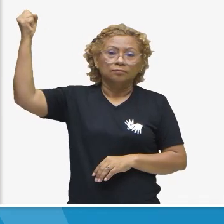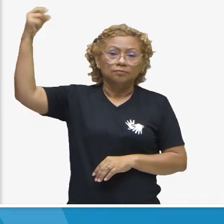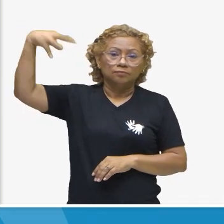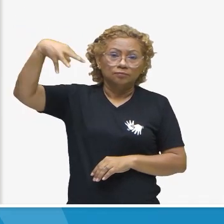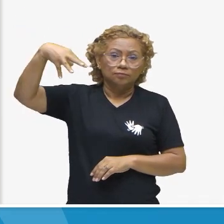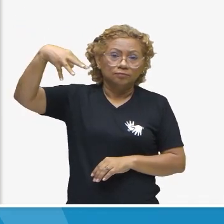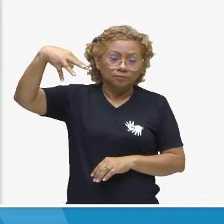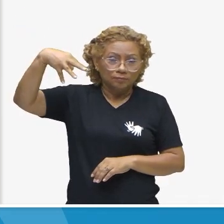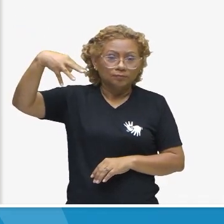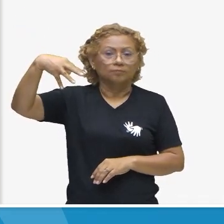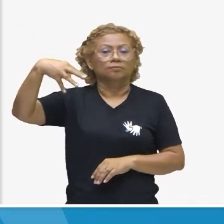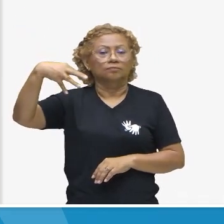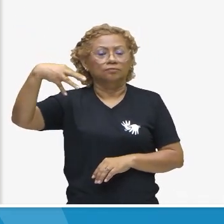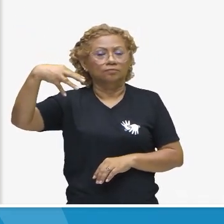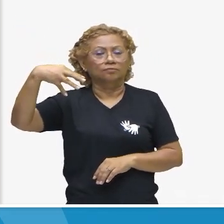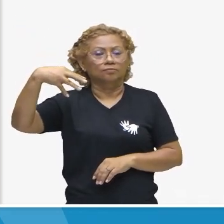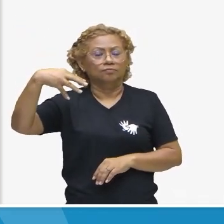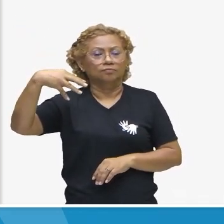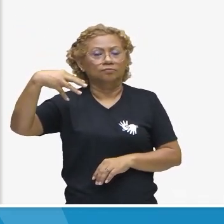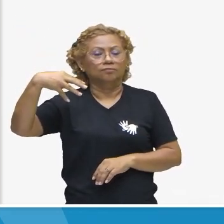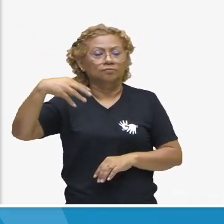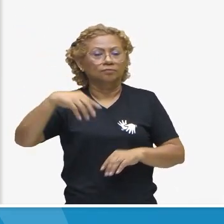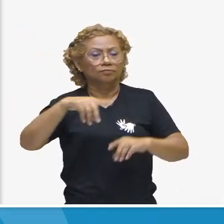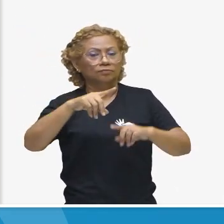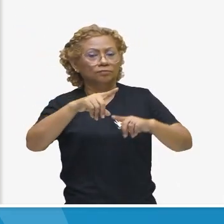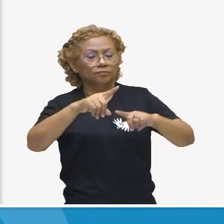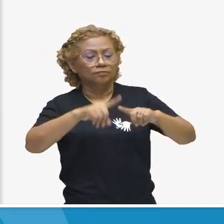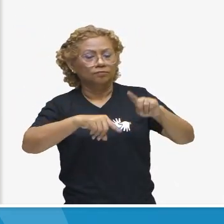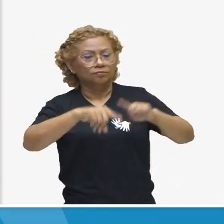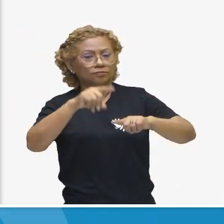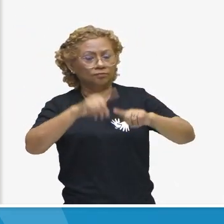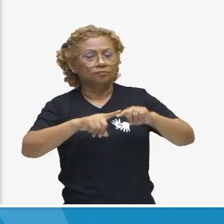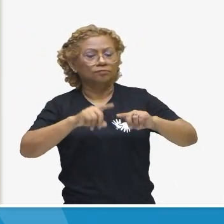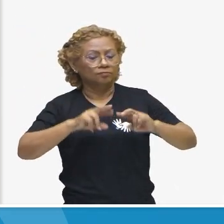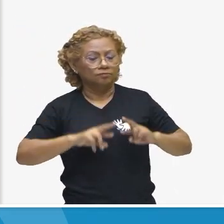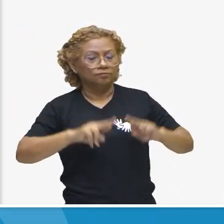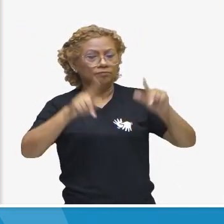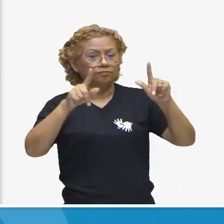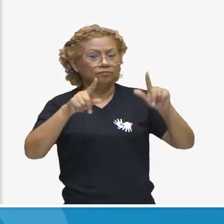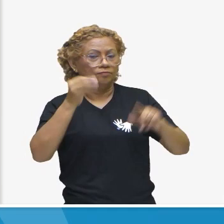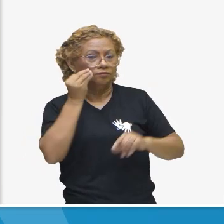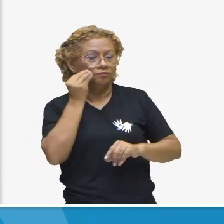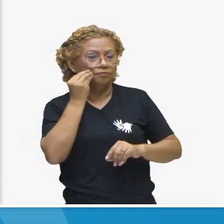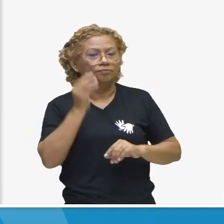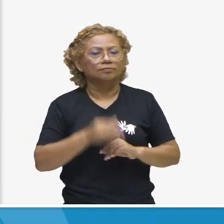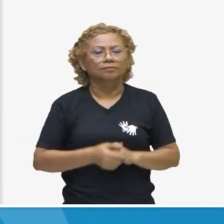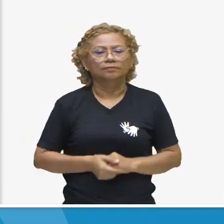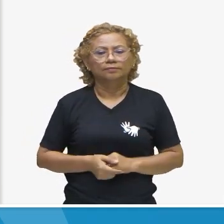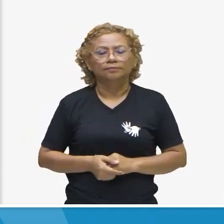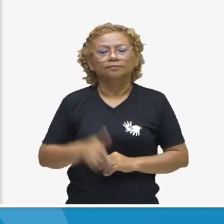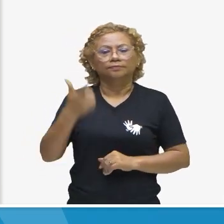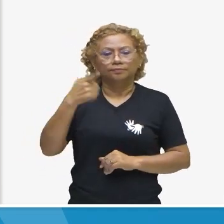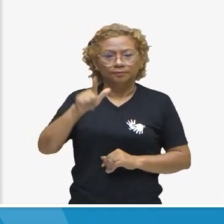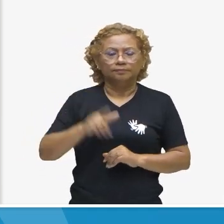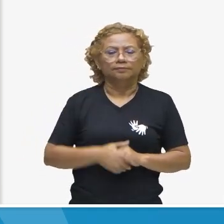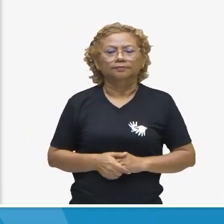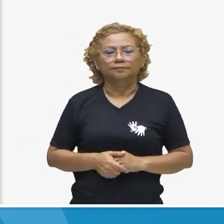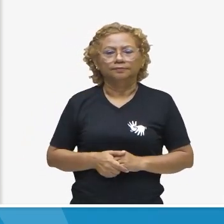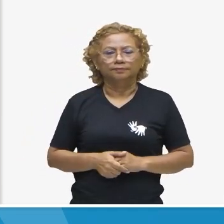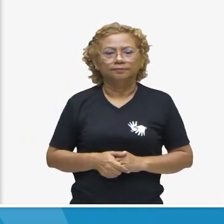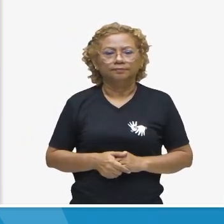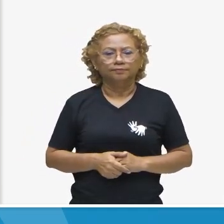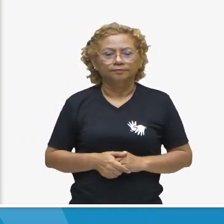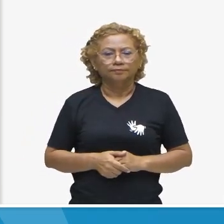sobre esse objeto, eu vou ter uma projeção ortogonal, ok? Então, de novo, é um cilindro,